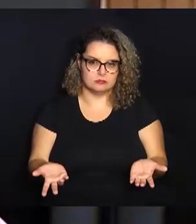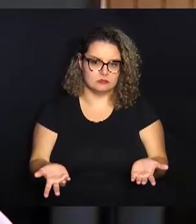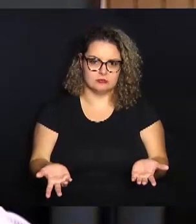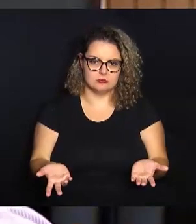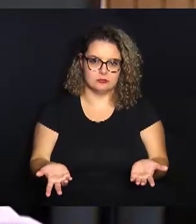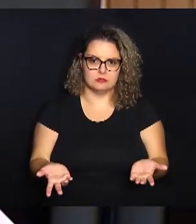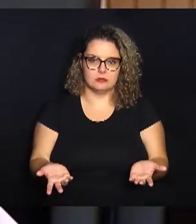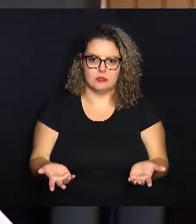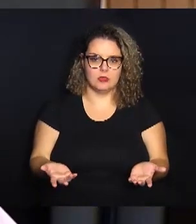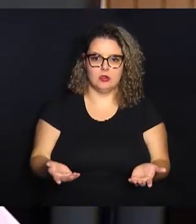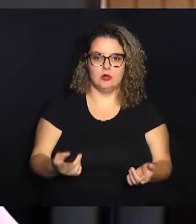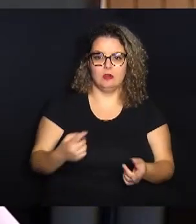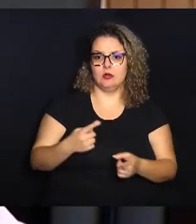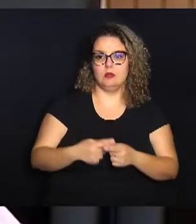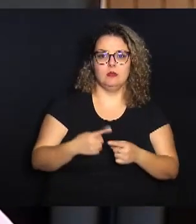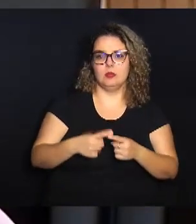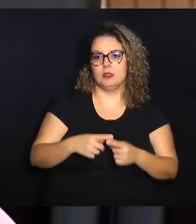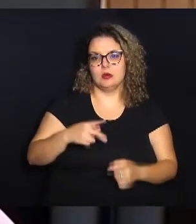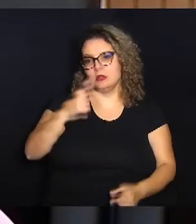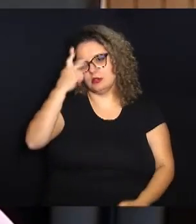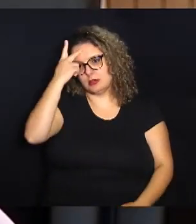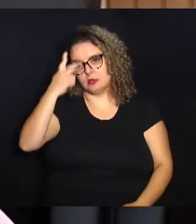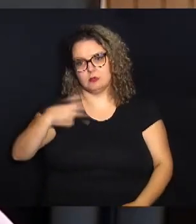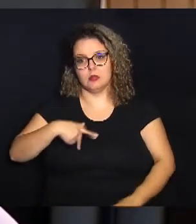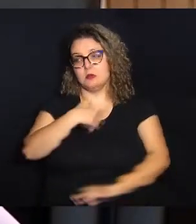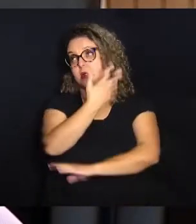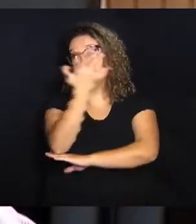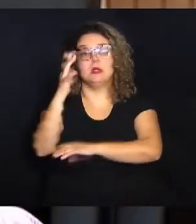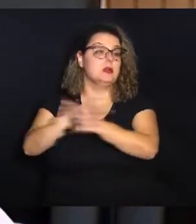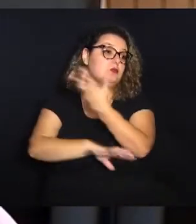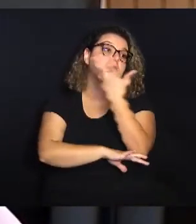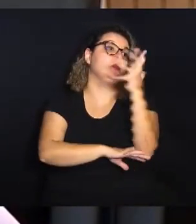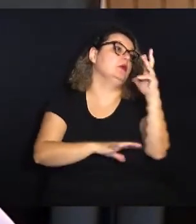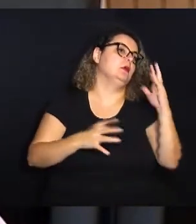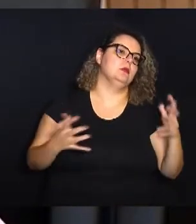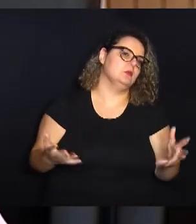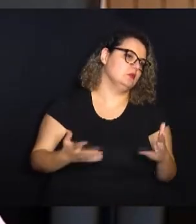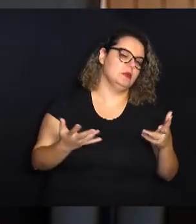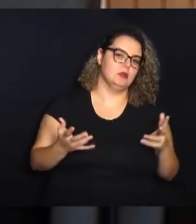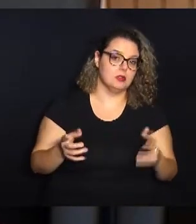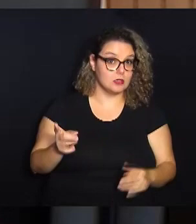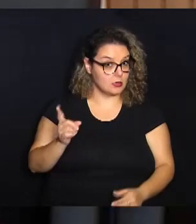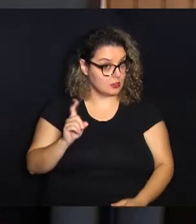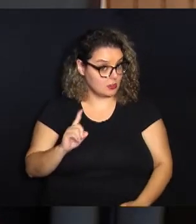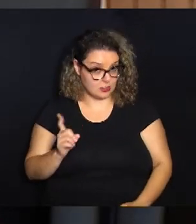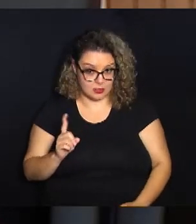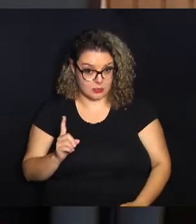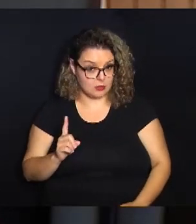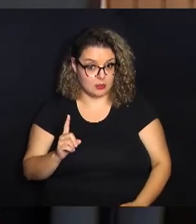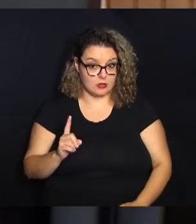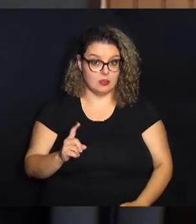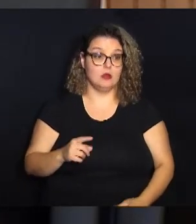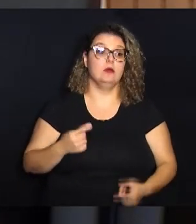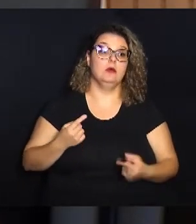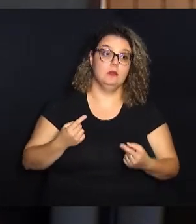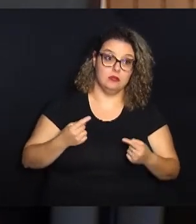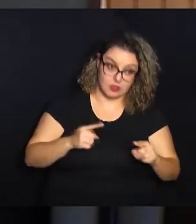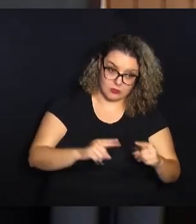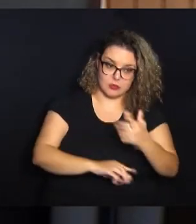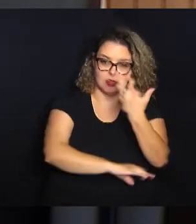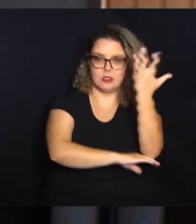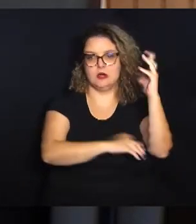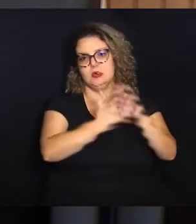por desagrado da própria, na verdade, assim, por iniciativa da própria natureza, enfim, mas foram provocados,